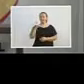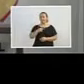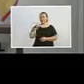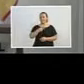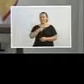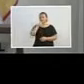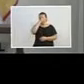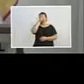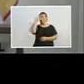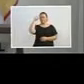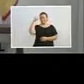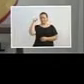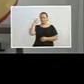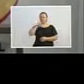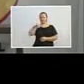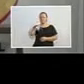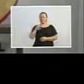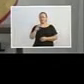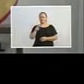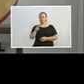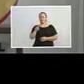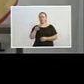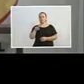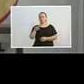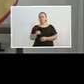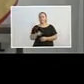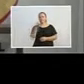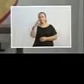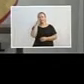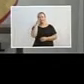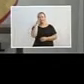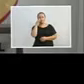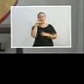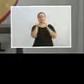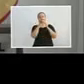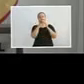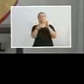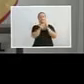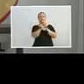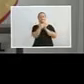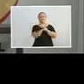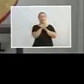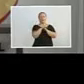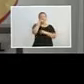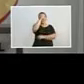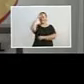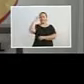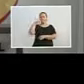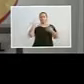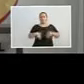Jovino Cardoso, que deve estar nos assistindo lá no prédio do Executivo, apavorado.